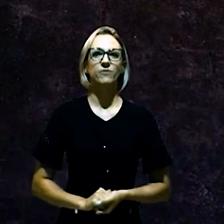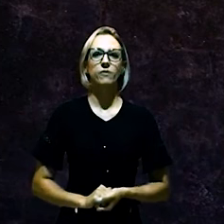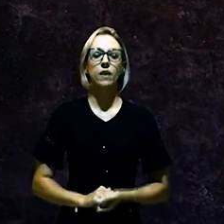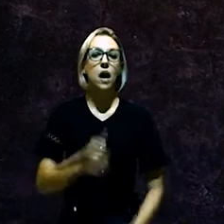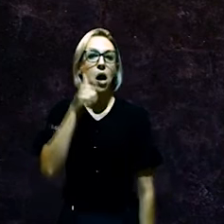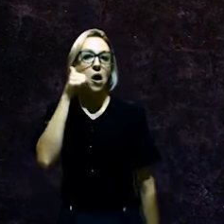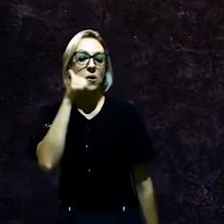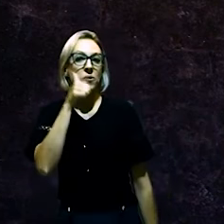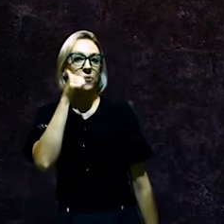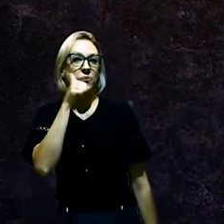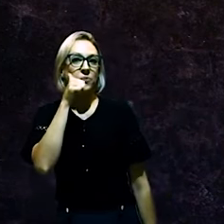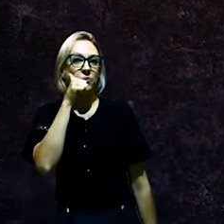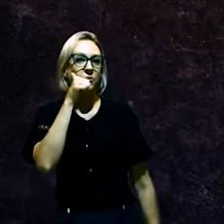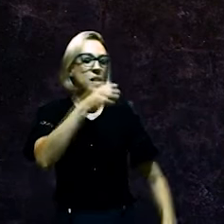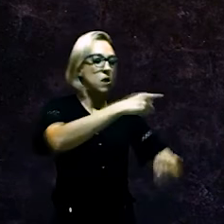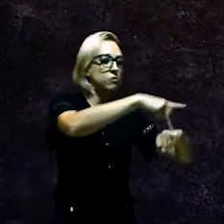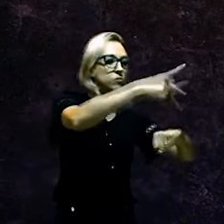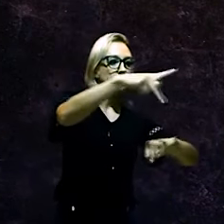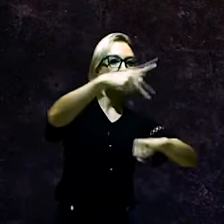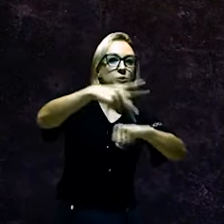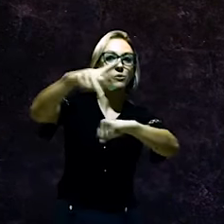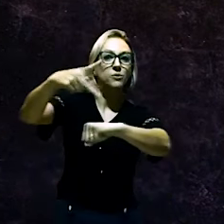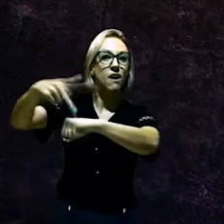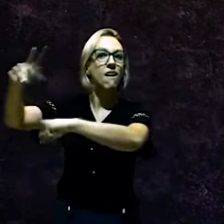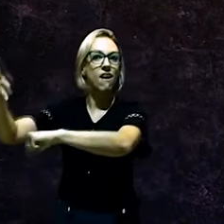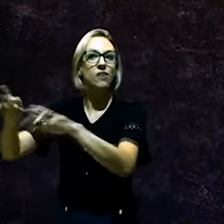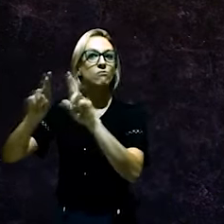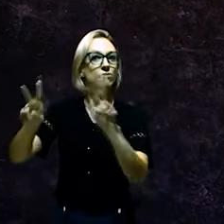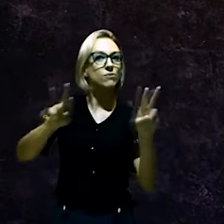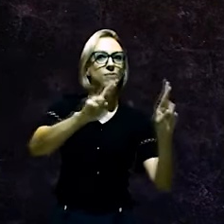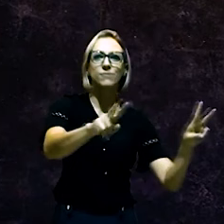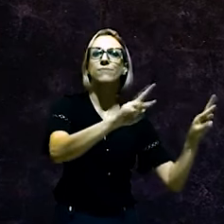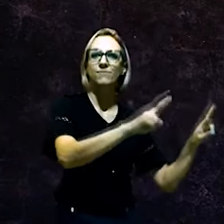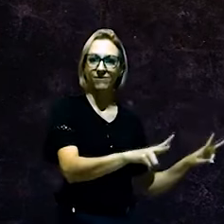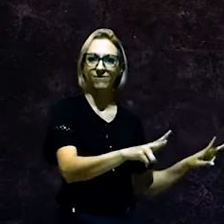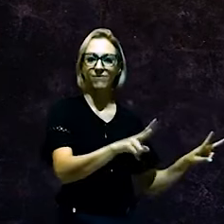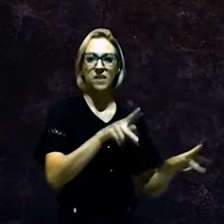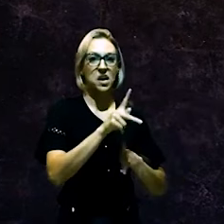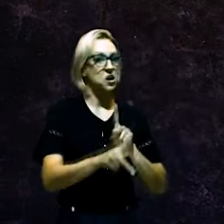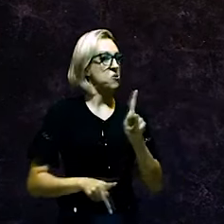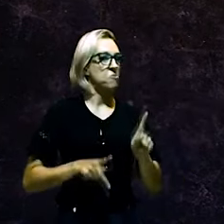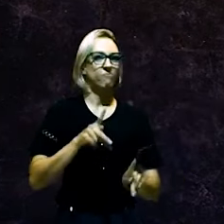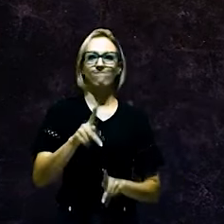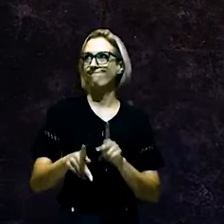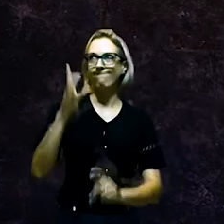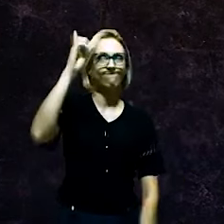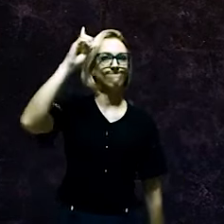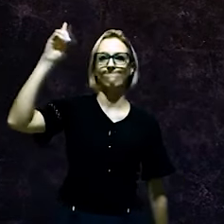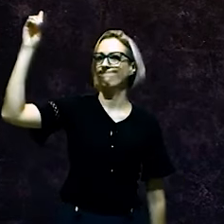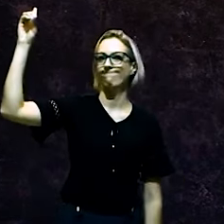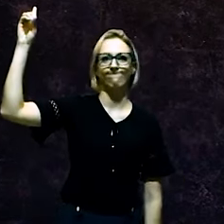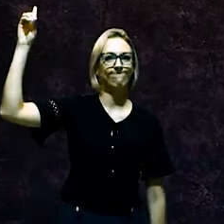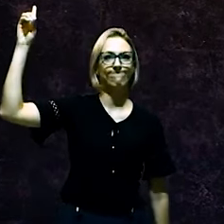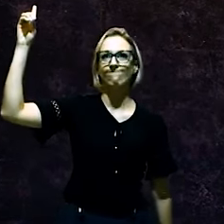mulheres das nações que o Senhor tinha dito aos filhos de Israel: não case com elas,